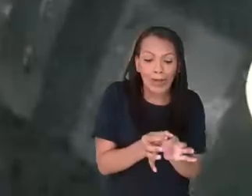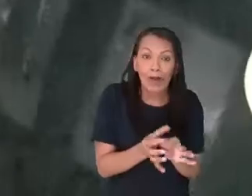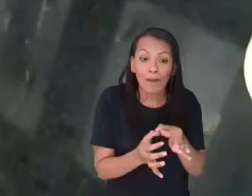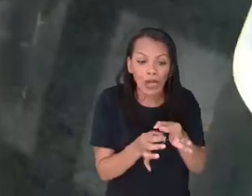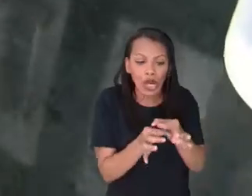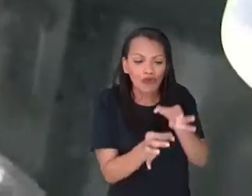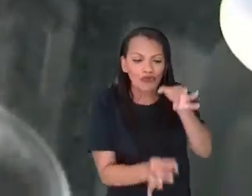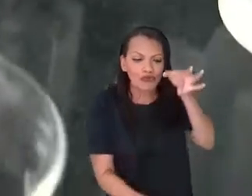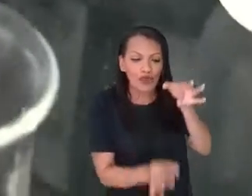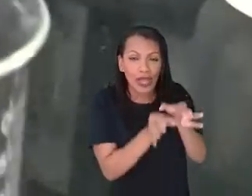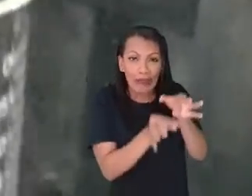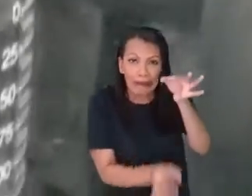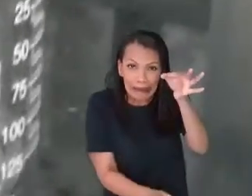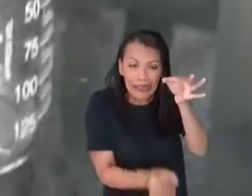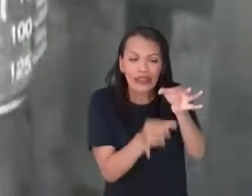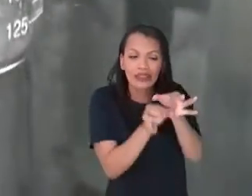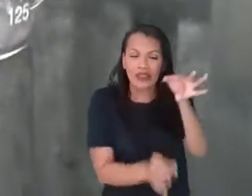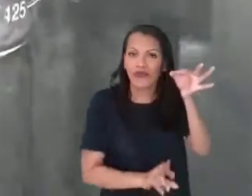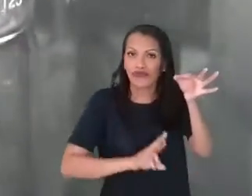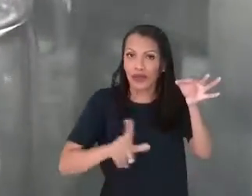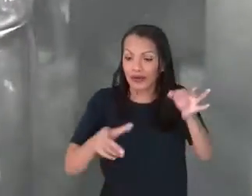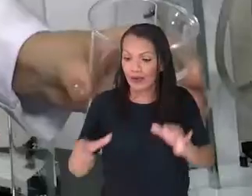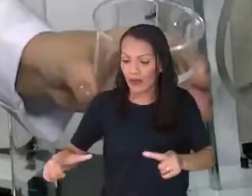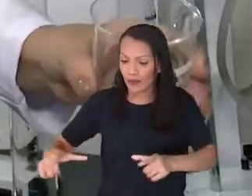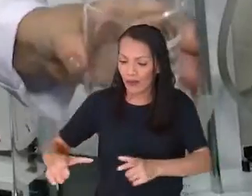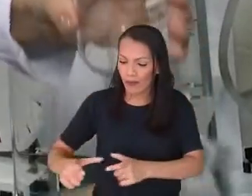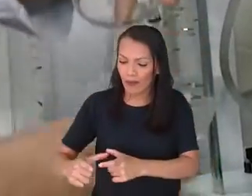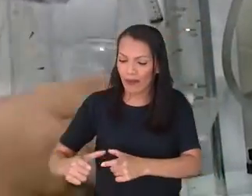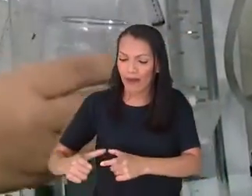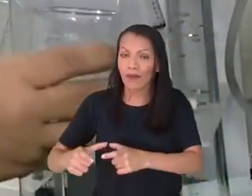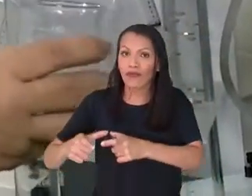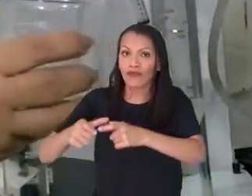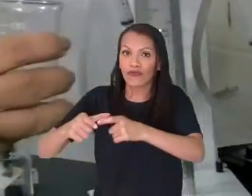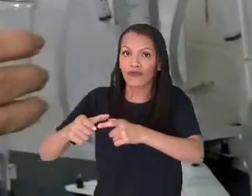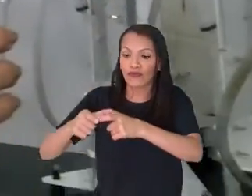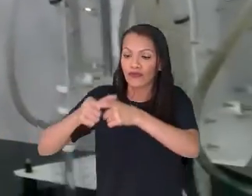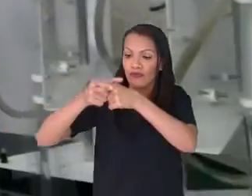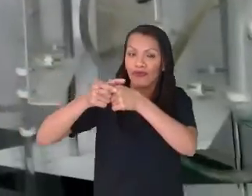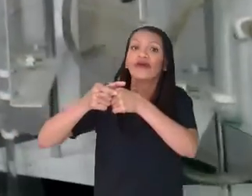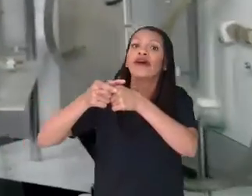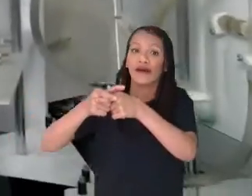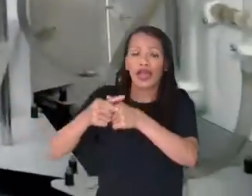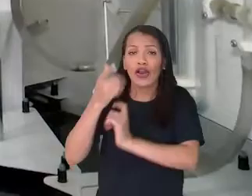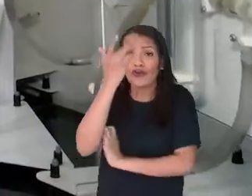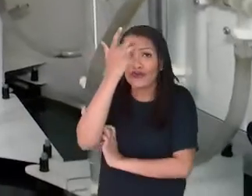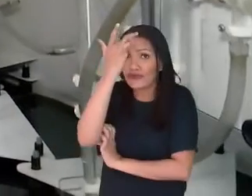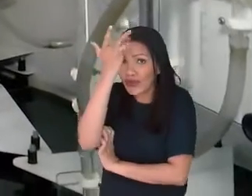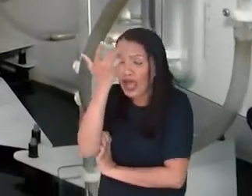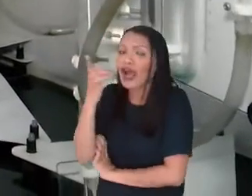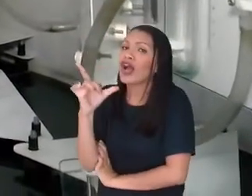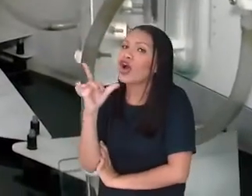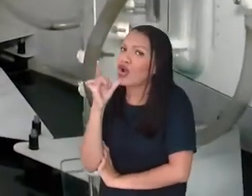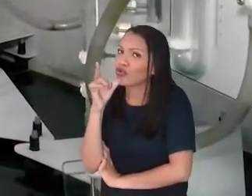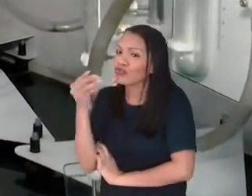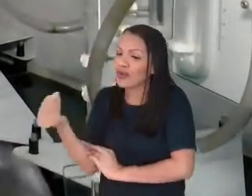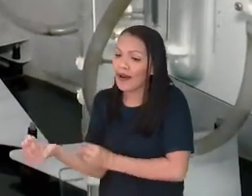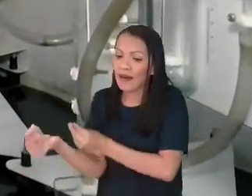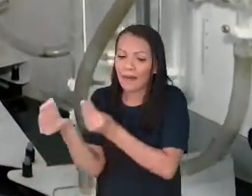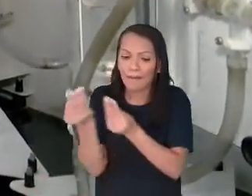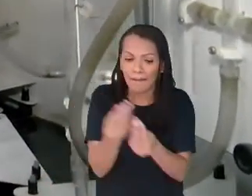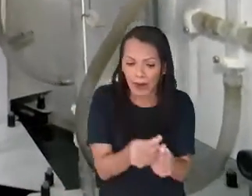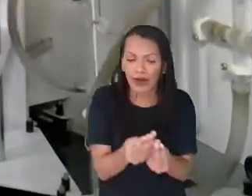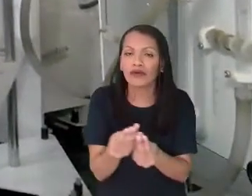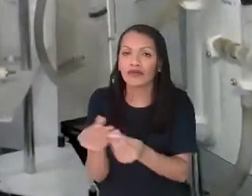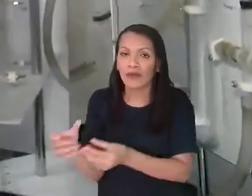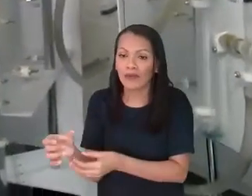que eles apresentam um biquinho. Isso facilita na hora da gente transportar o líquido de um local para outro.